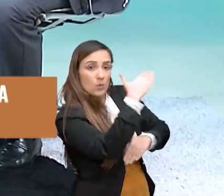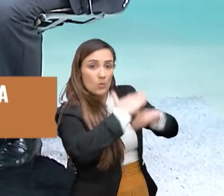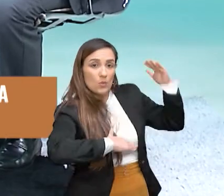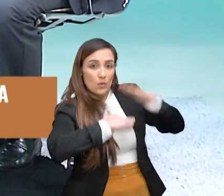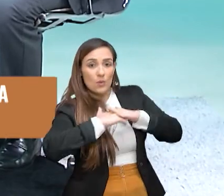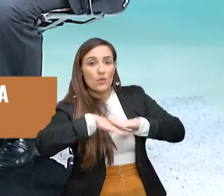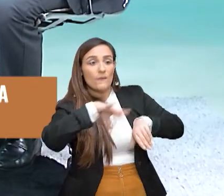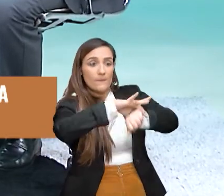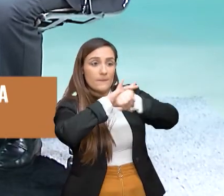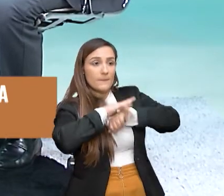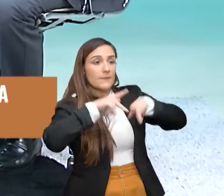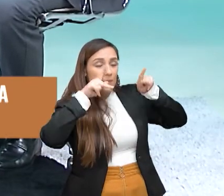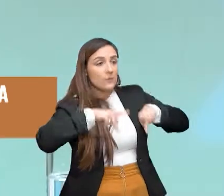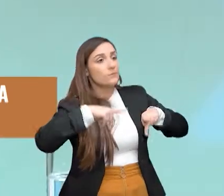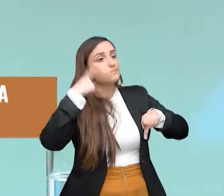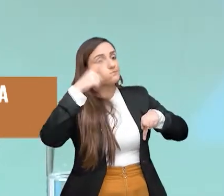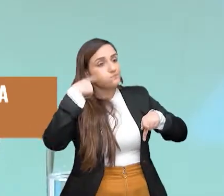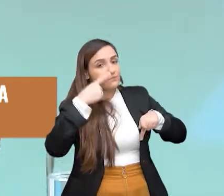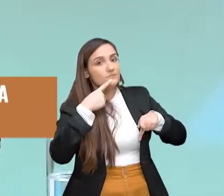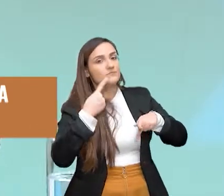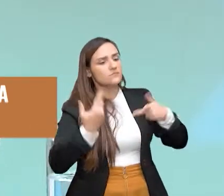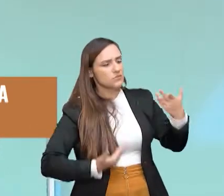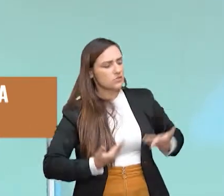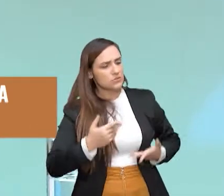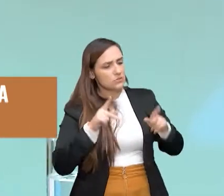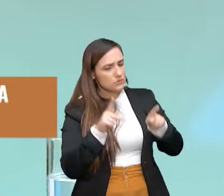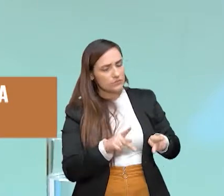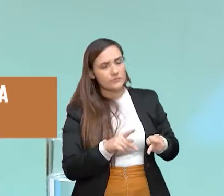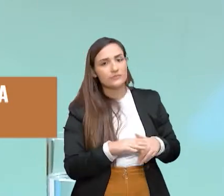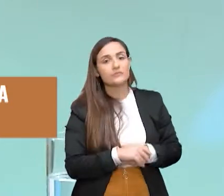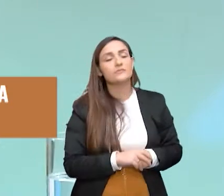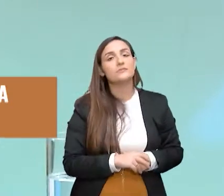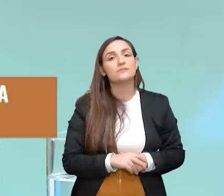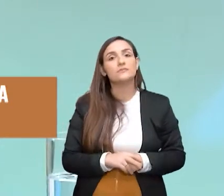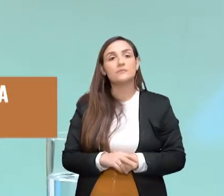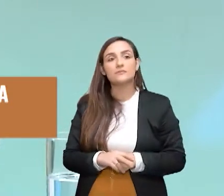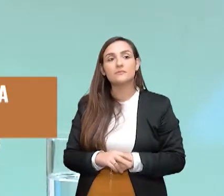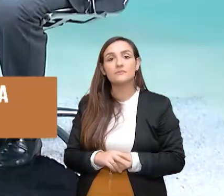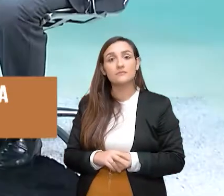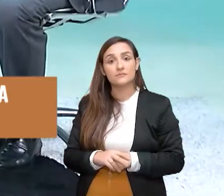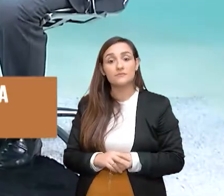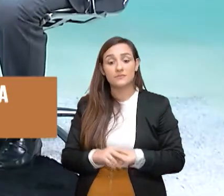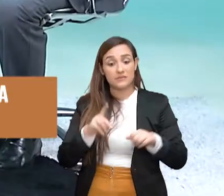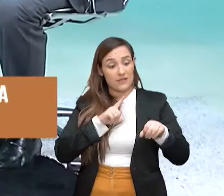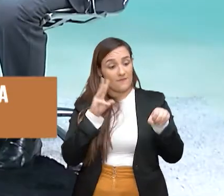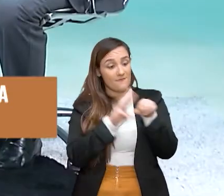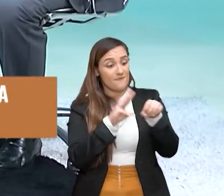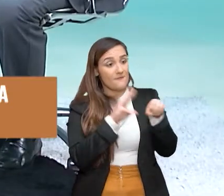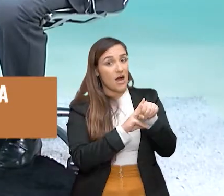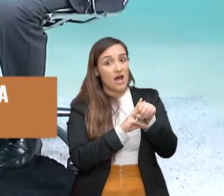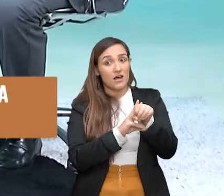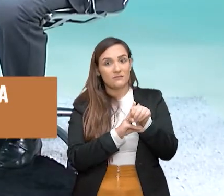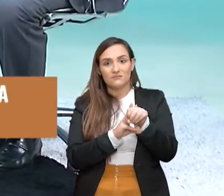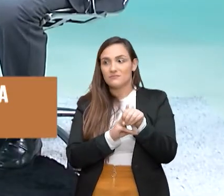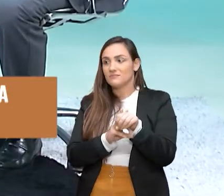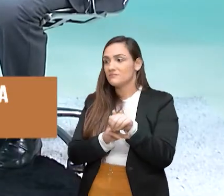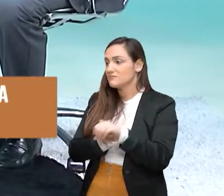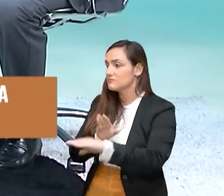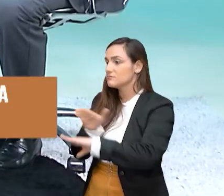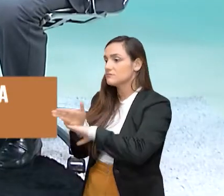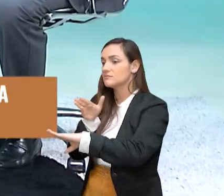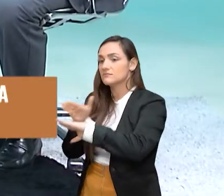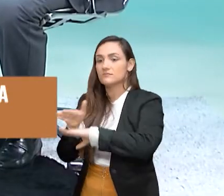outras defensoras, defensores públicos, servidoras e servidores, com a van dos direitos,